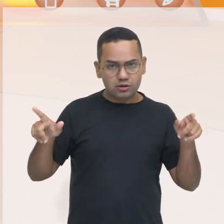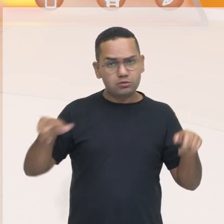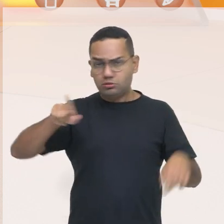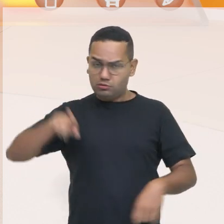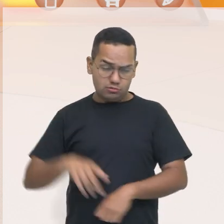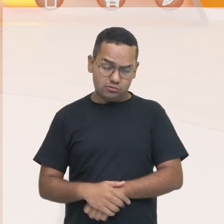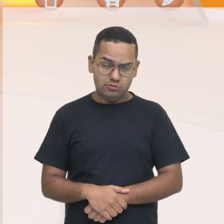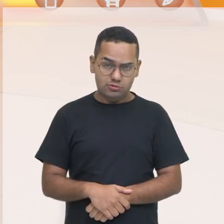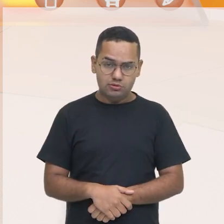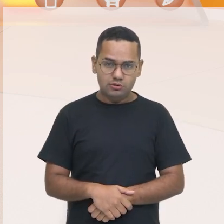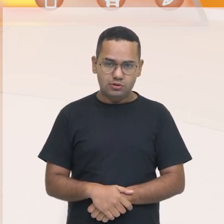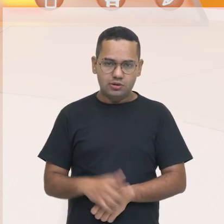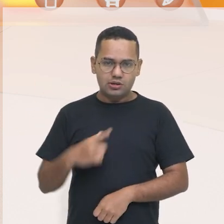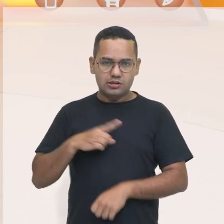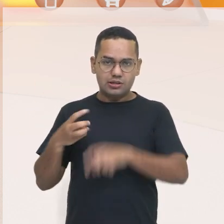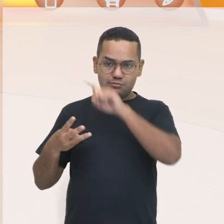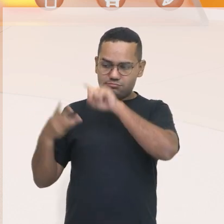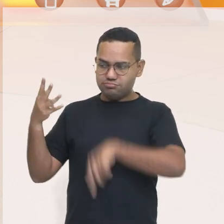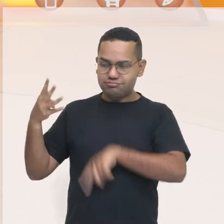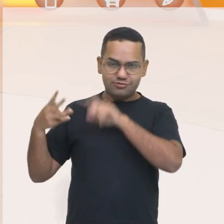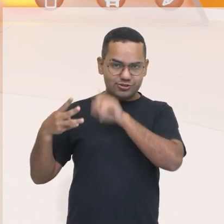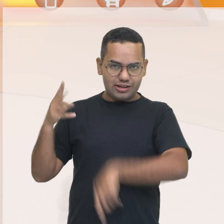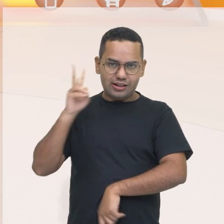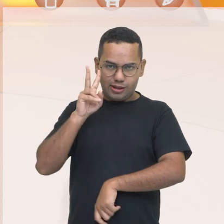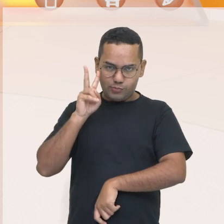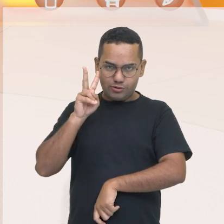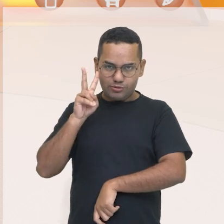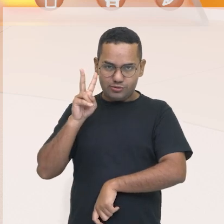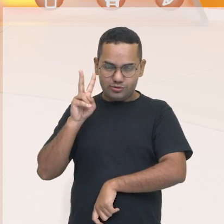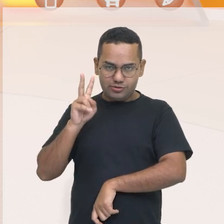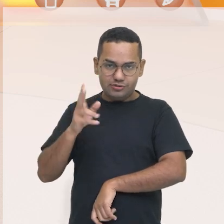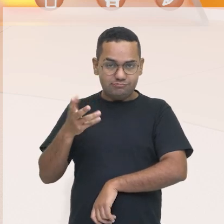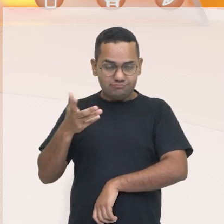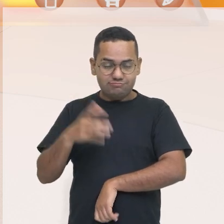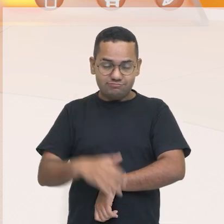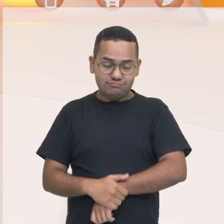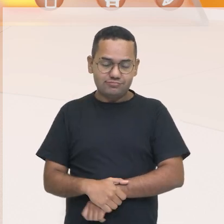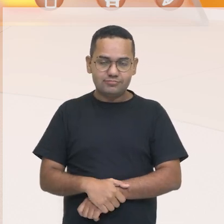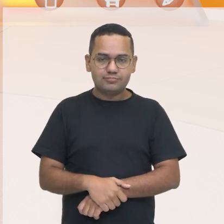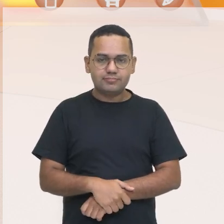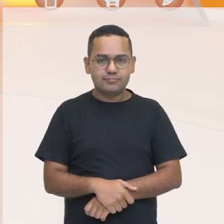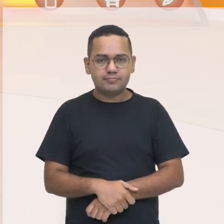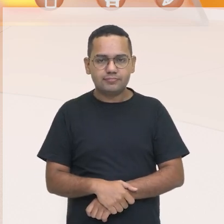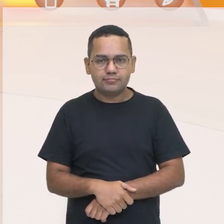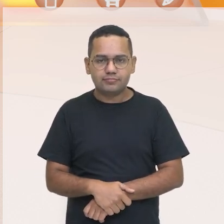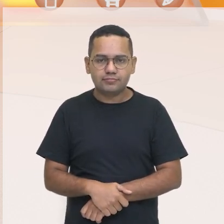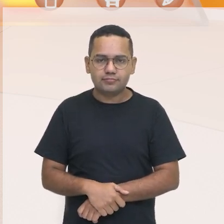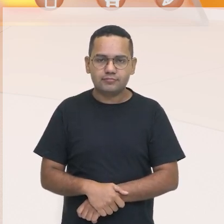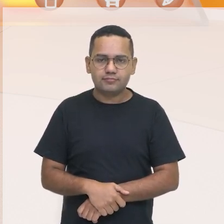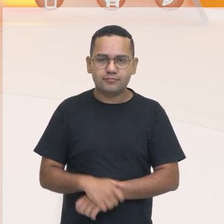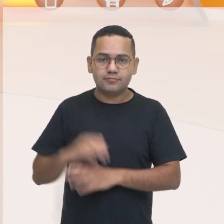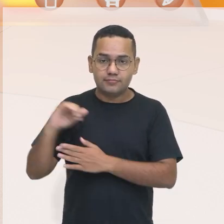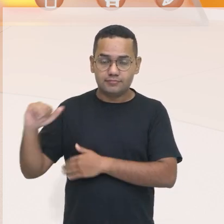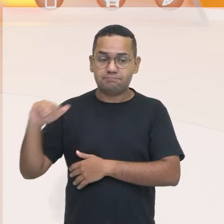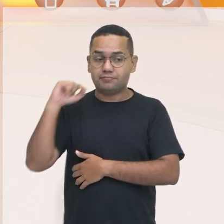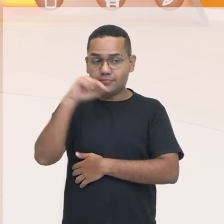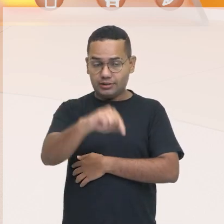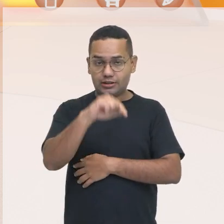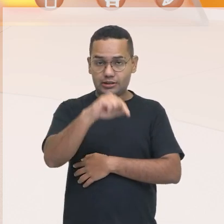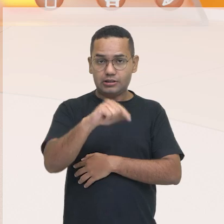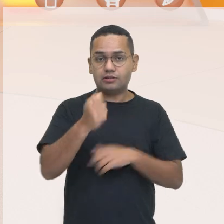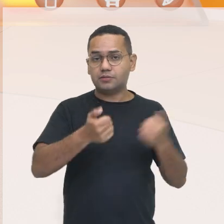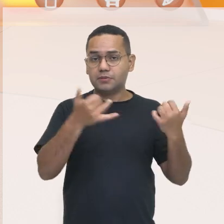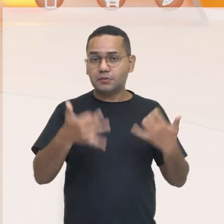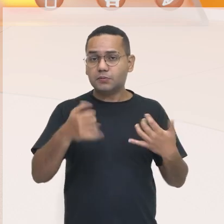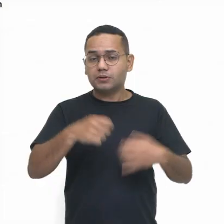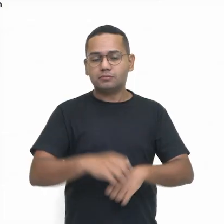com aquela ideia dos poderes econômico, ideológico, político. Não é verdade? Então, Foucault, ele diz